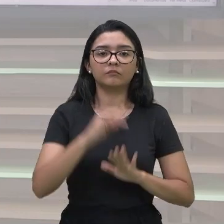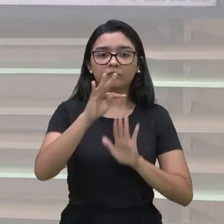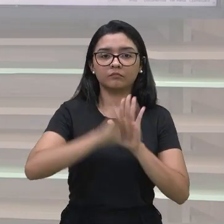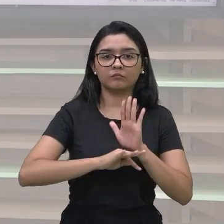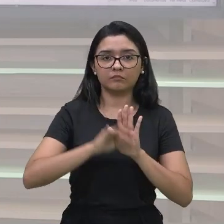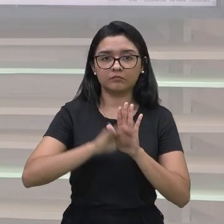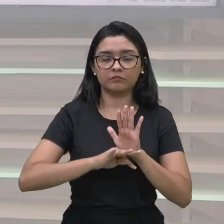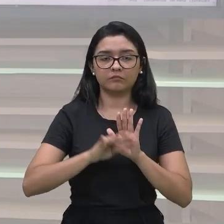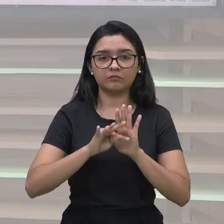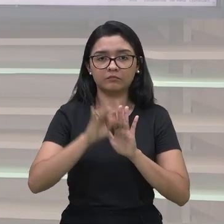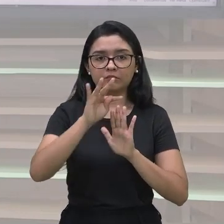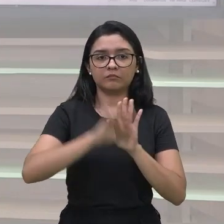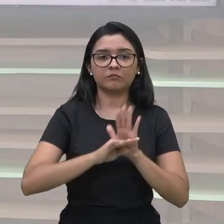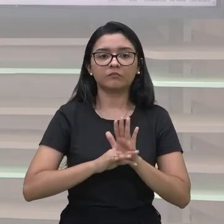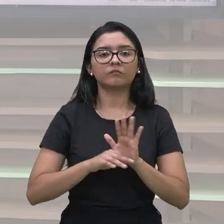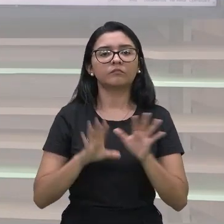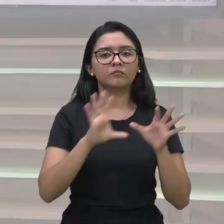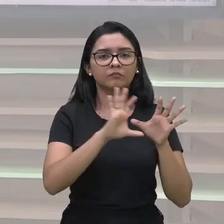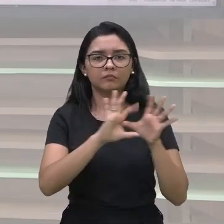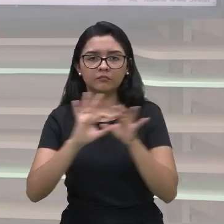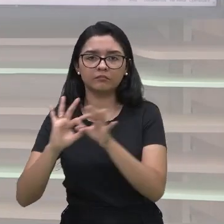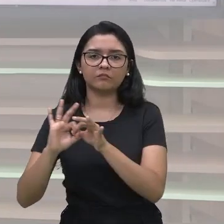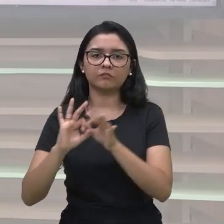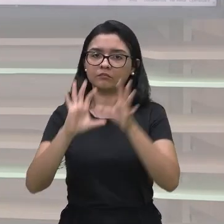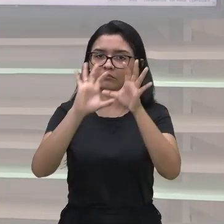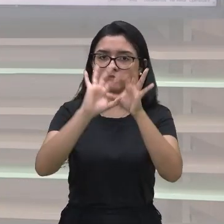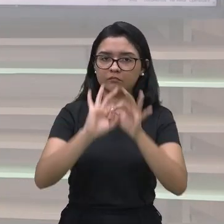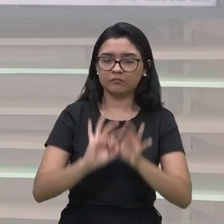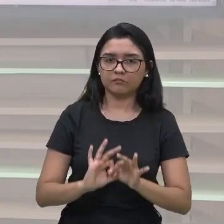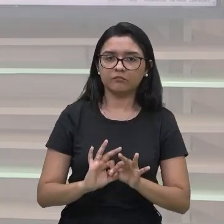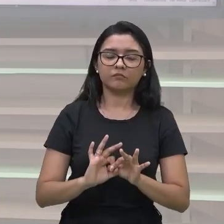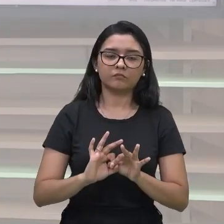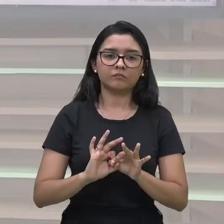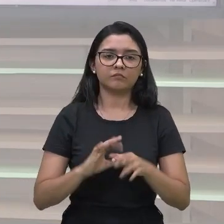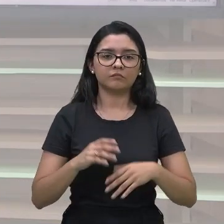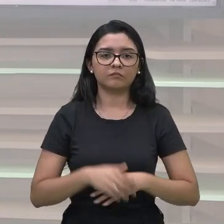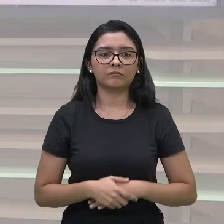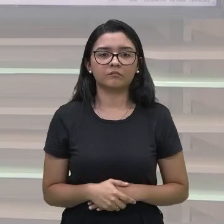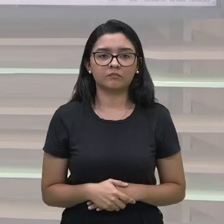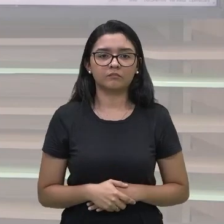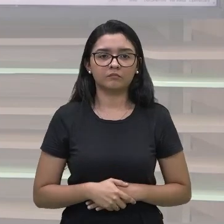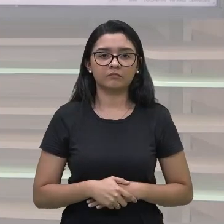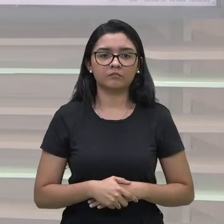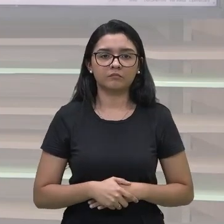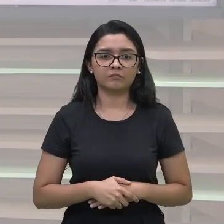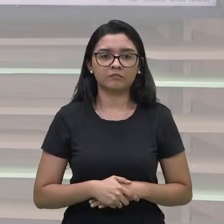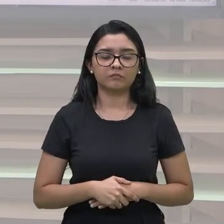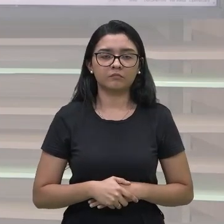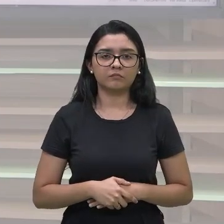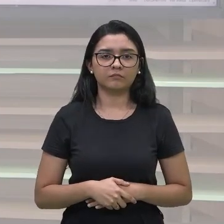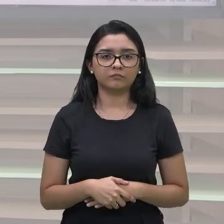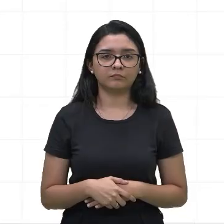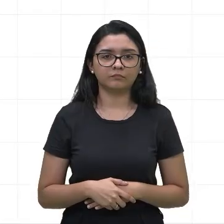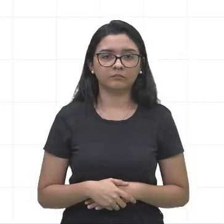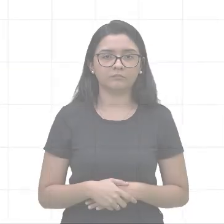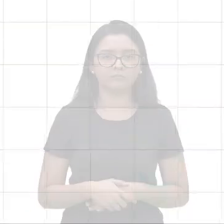de amarrar, alinhar os textos. E é isso. Muito bem. Então, até a próxima.